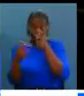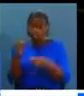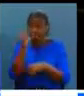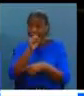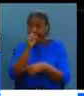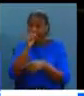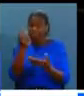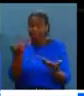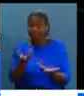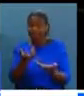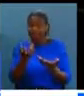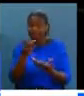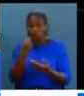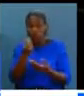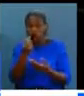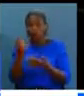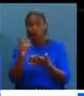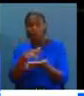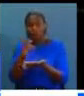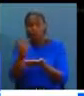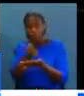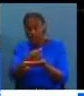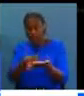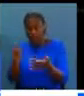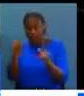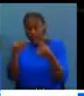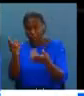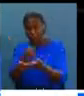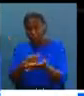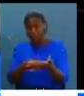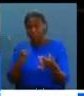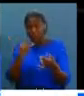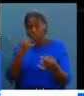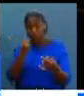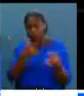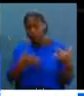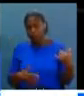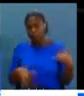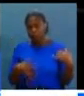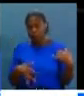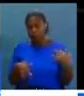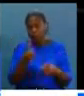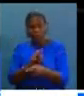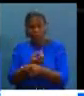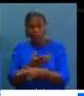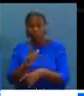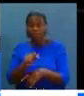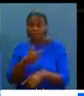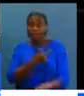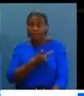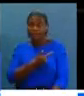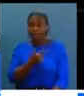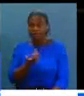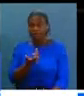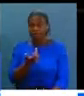intérpretes, jovens compositores, jovens instrumentistas, e portanto também a Câmara de Tarrafal